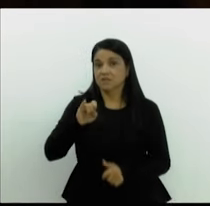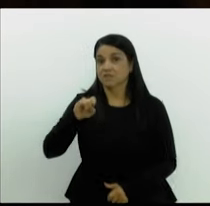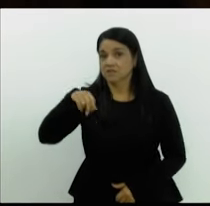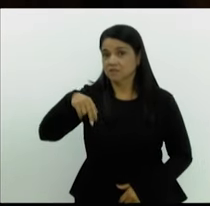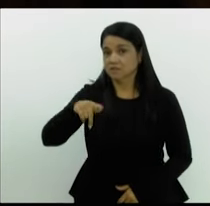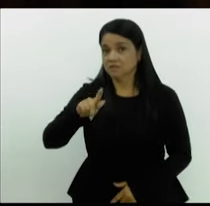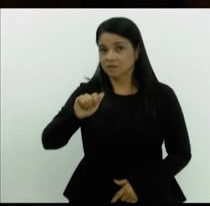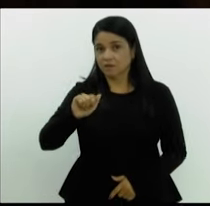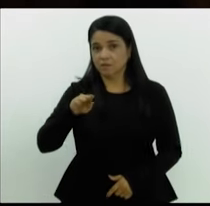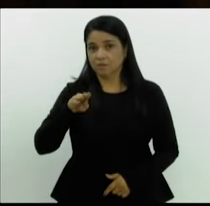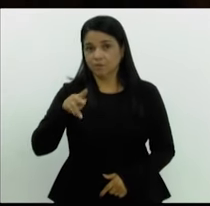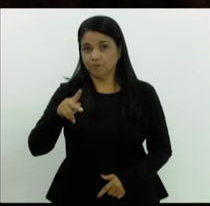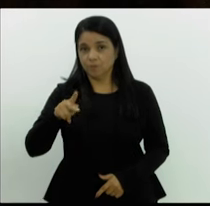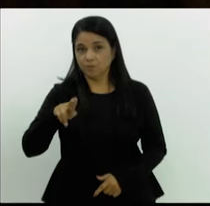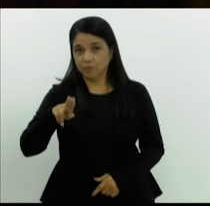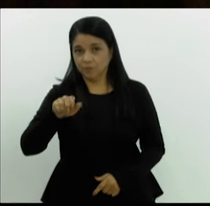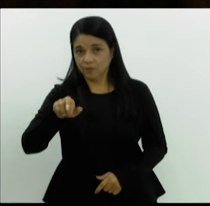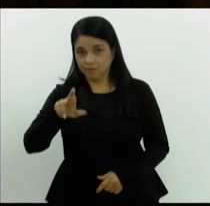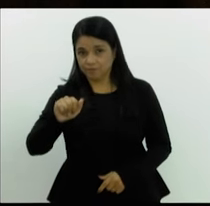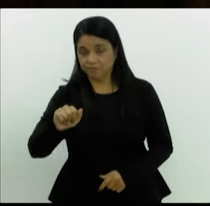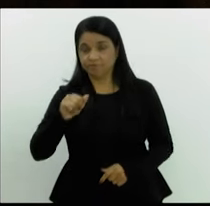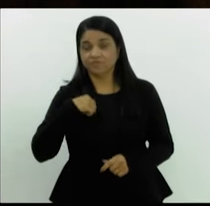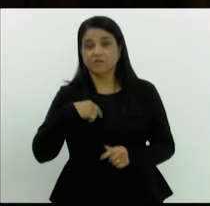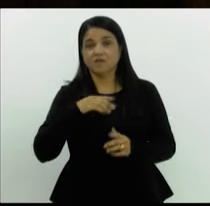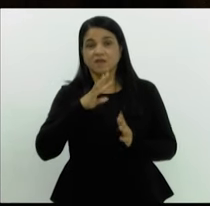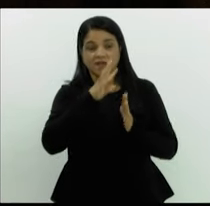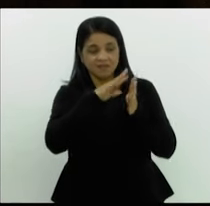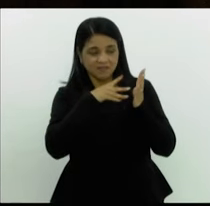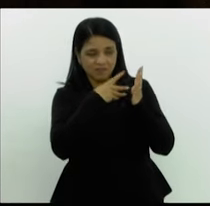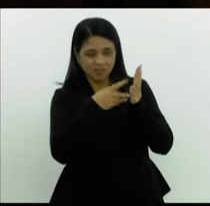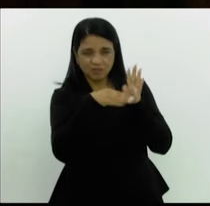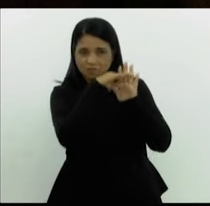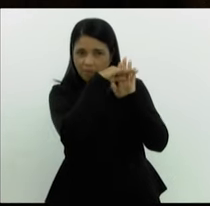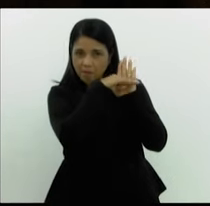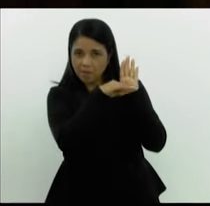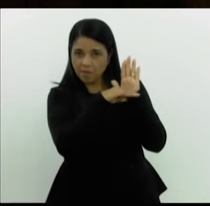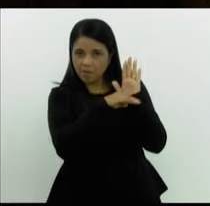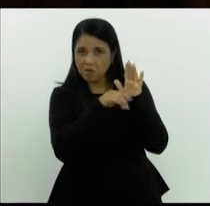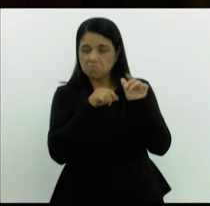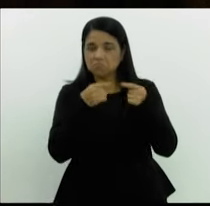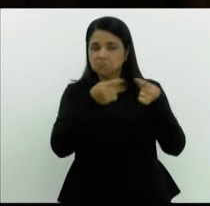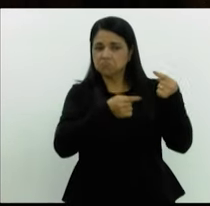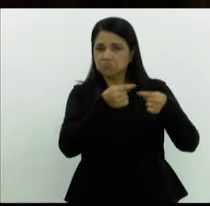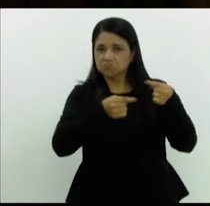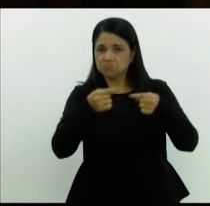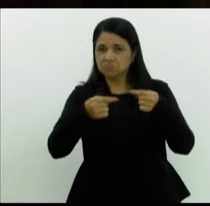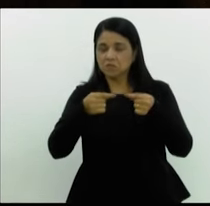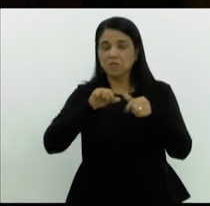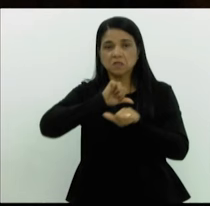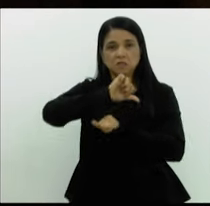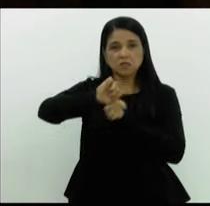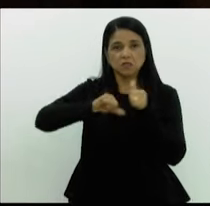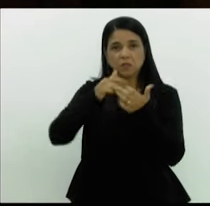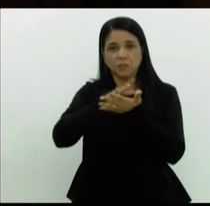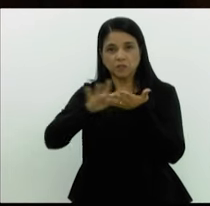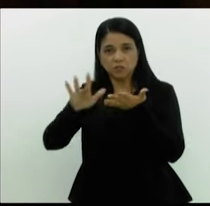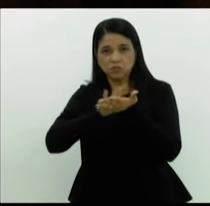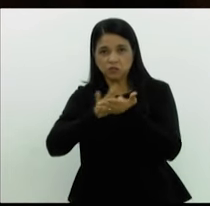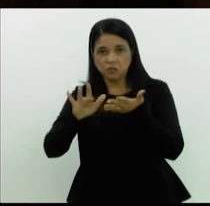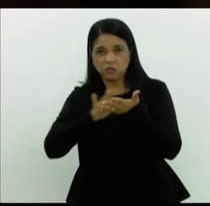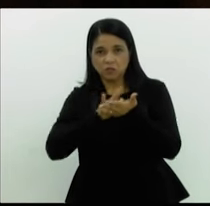agendas realizadas abordaram discussões sobre a transformação digital, o aprimoramento